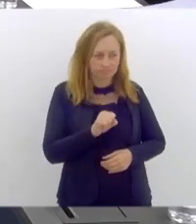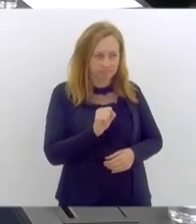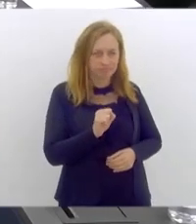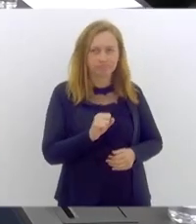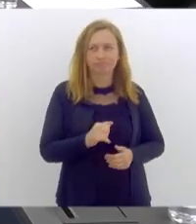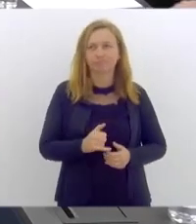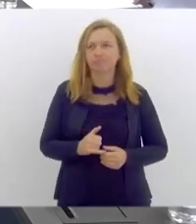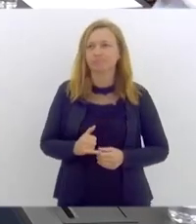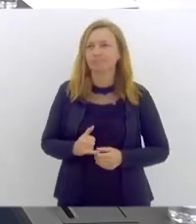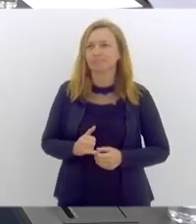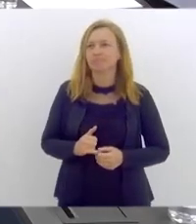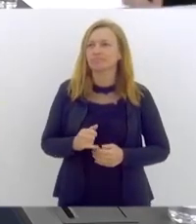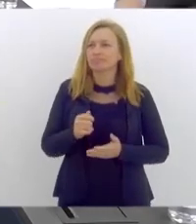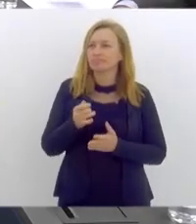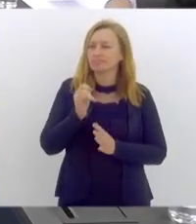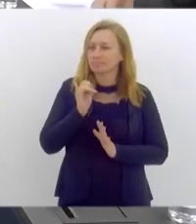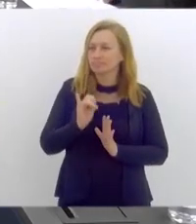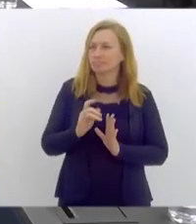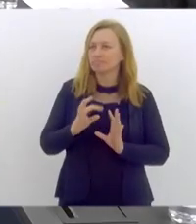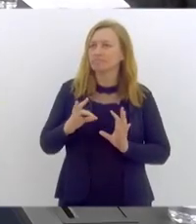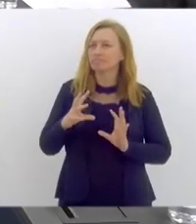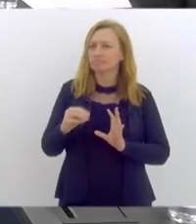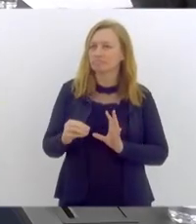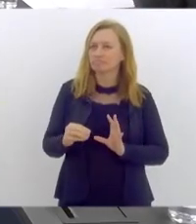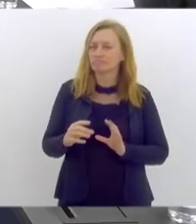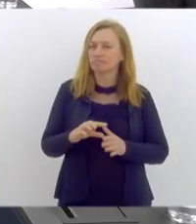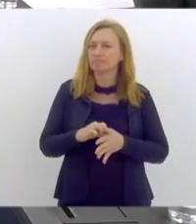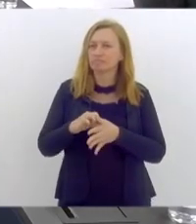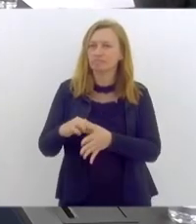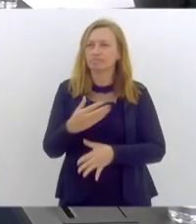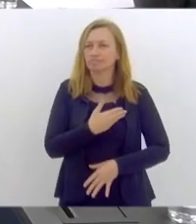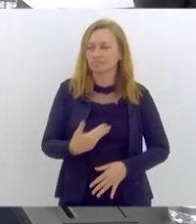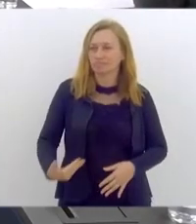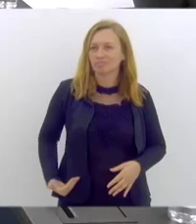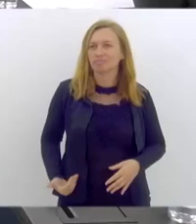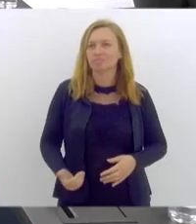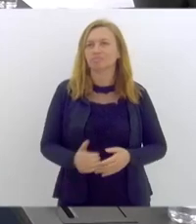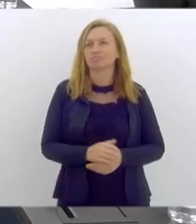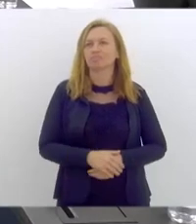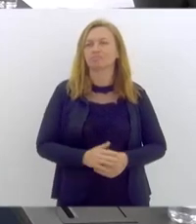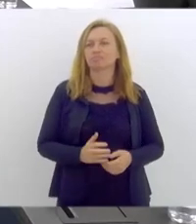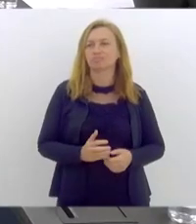posso relata aí para o nosso líder do governo